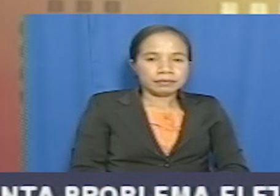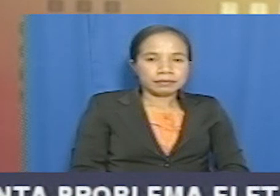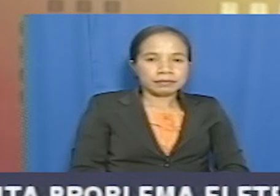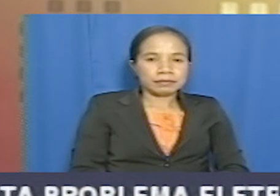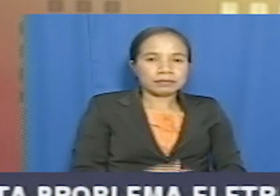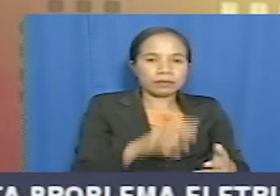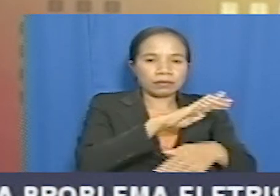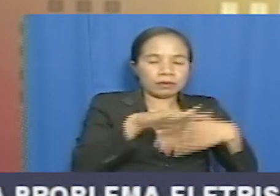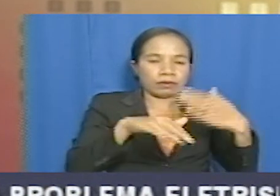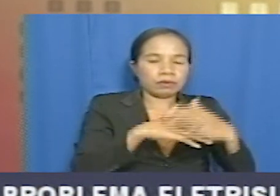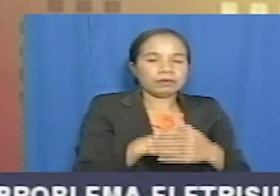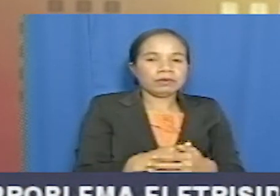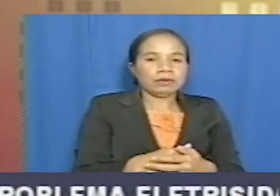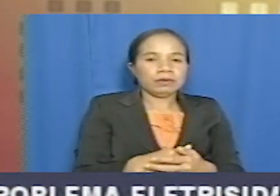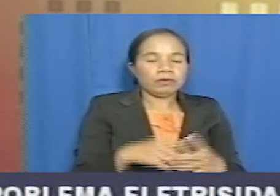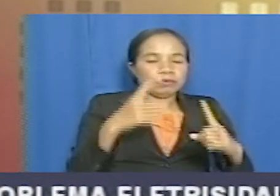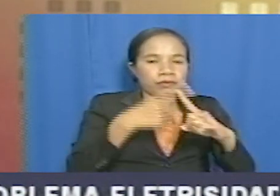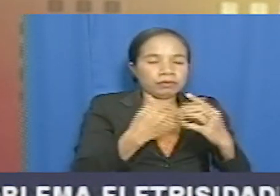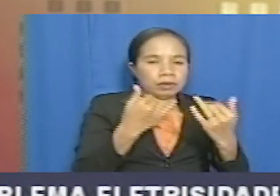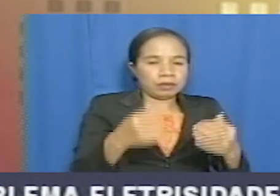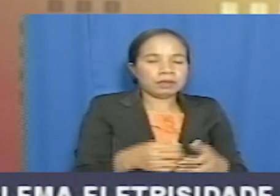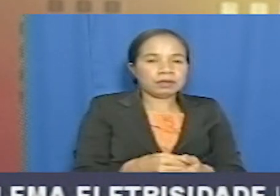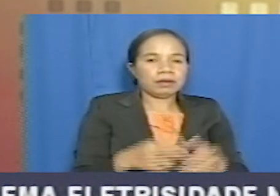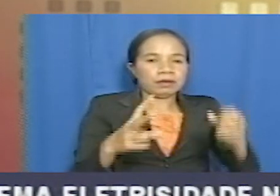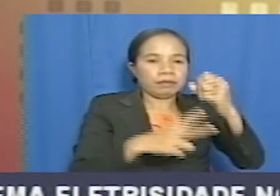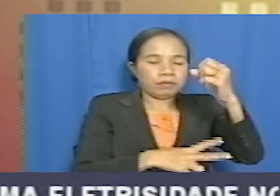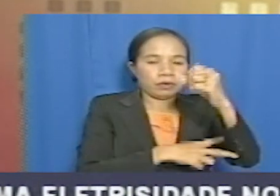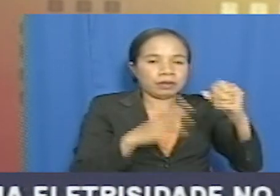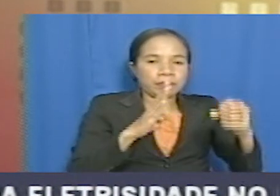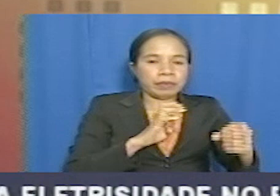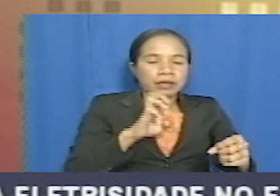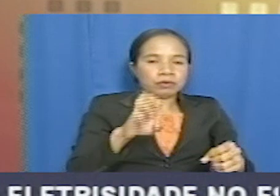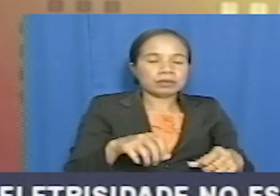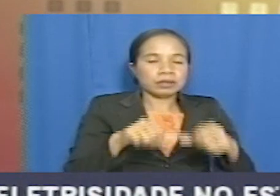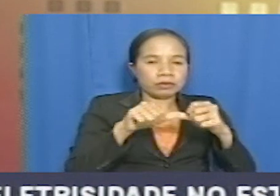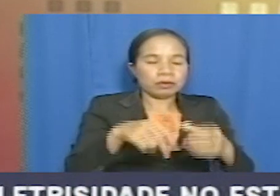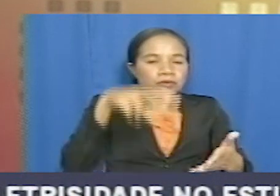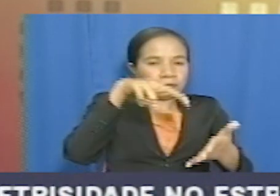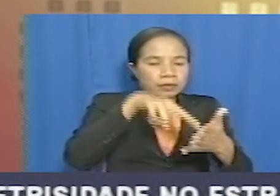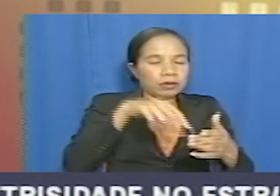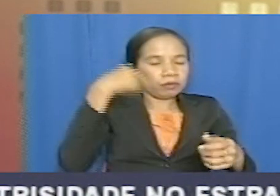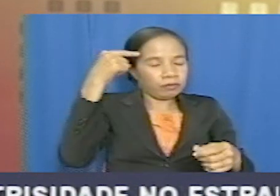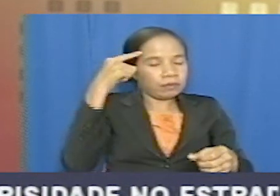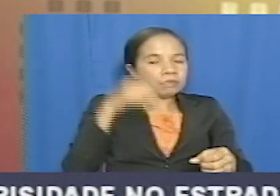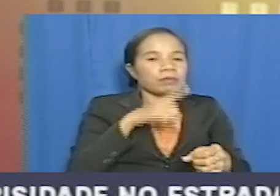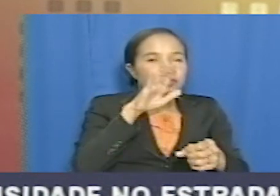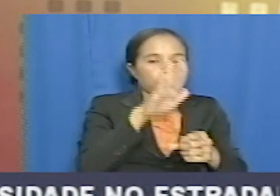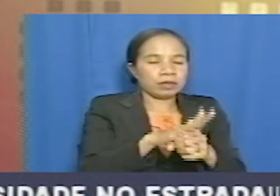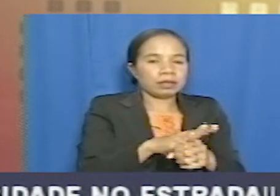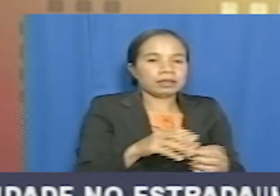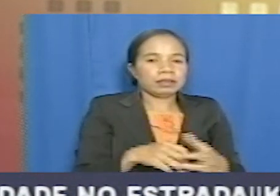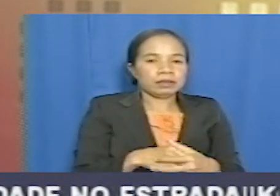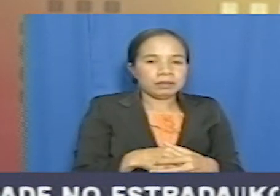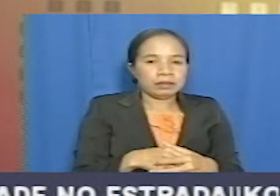Dias telespetadores, liuana fulandanein, Ponte Bekusi, sei continuo hambriigmas que antes, né? Governo promete ou nato sobo.